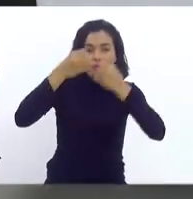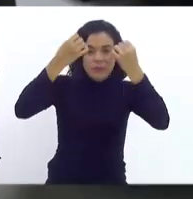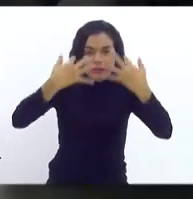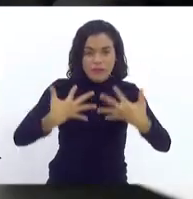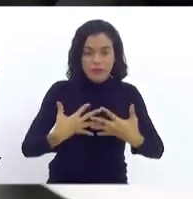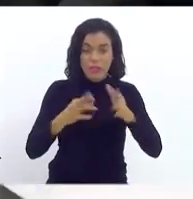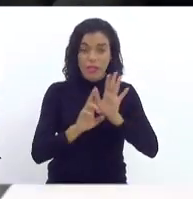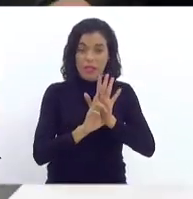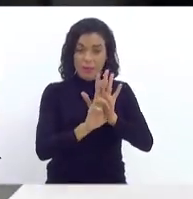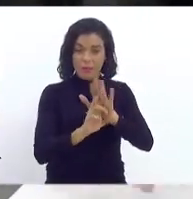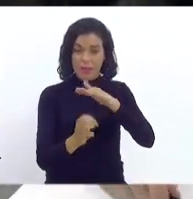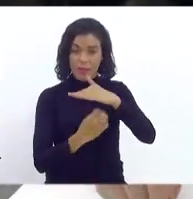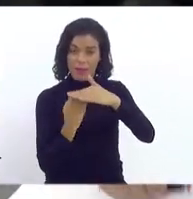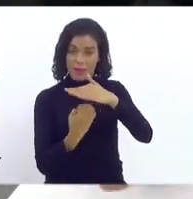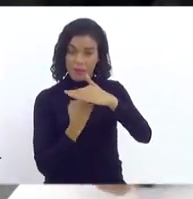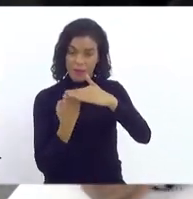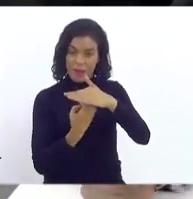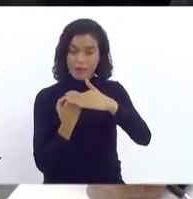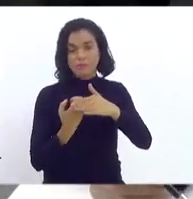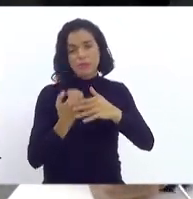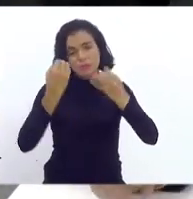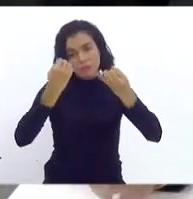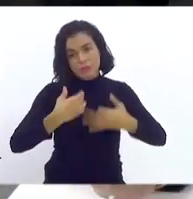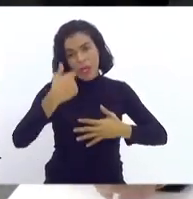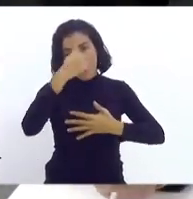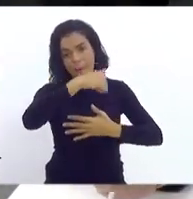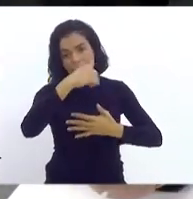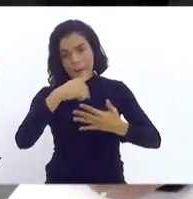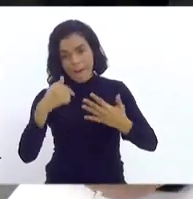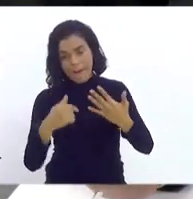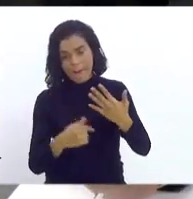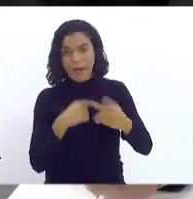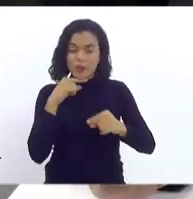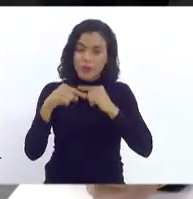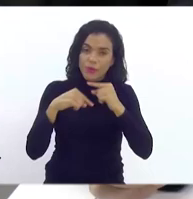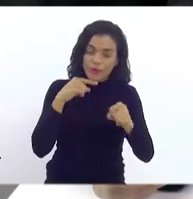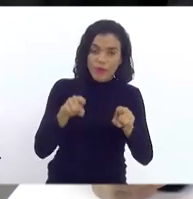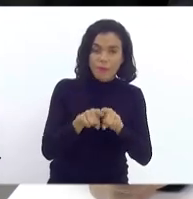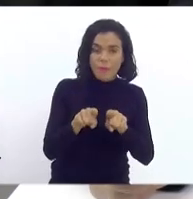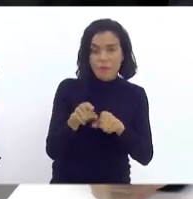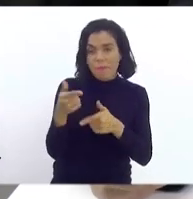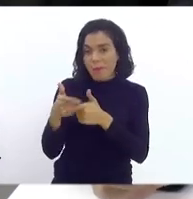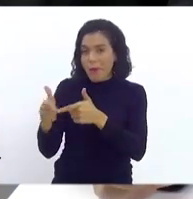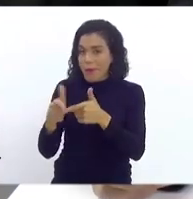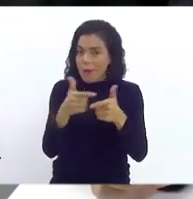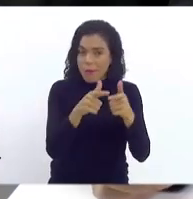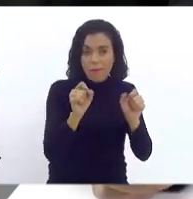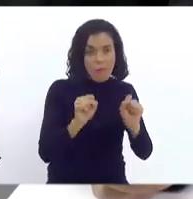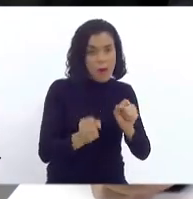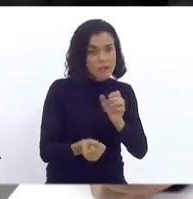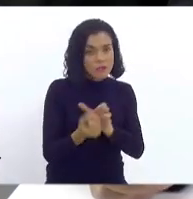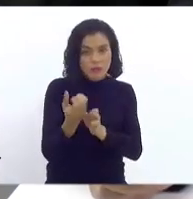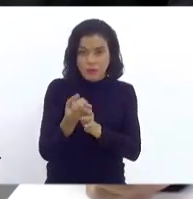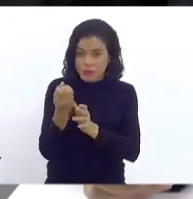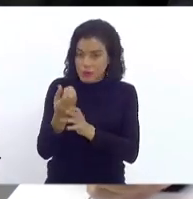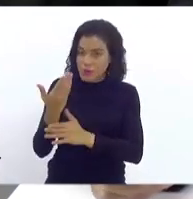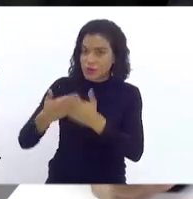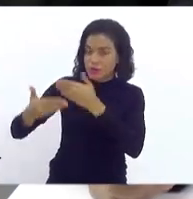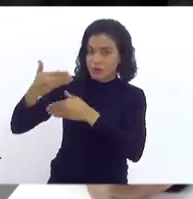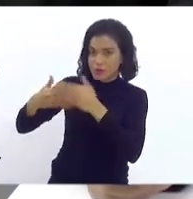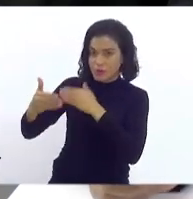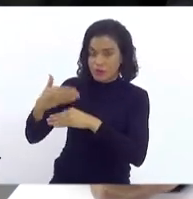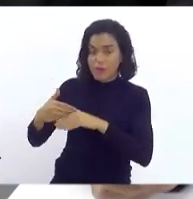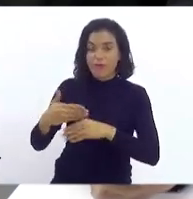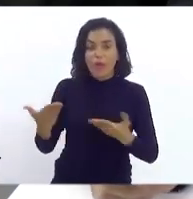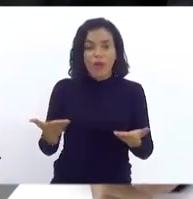empresa para esclarecer eventuais dúvidas e problemas que possam ter ocorrido.